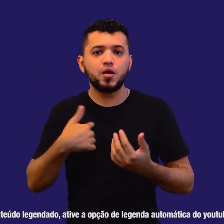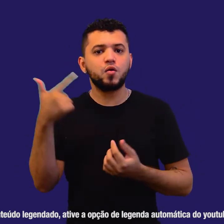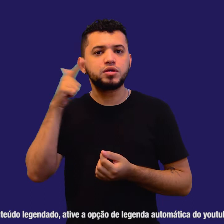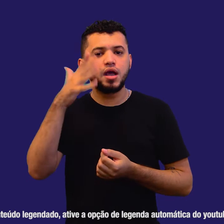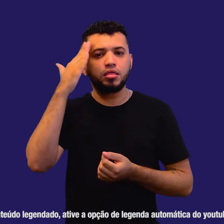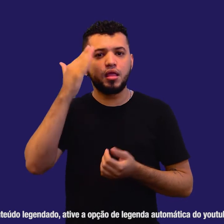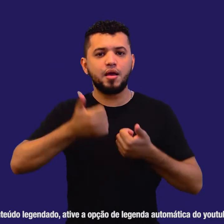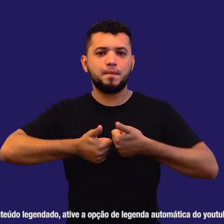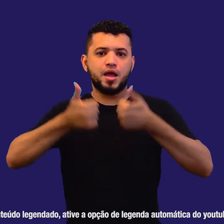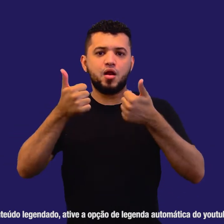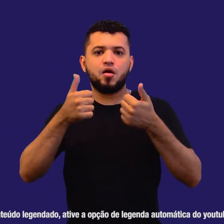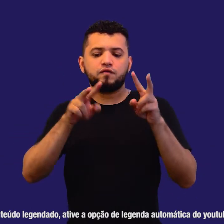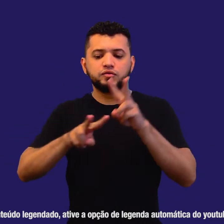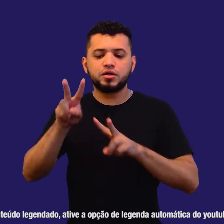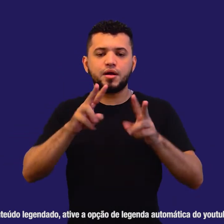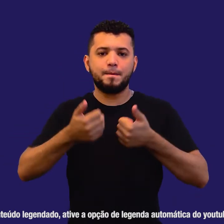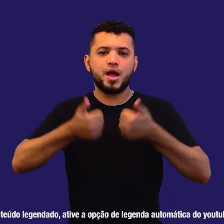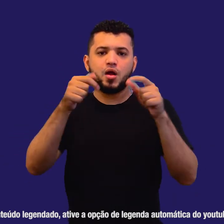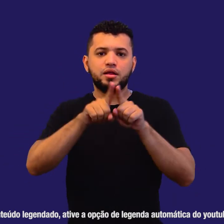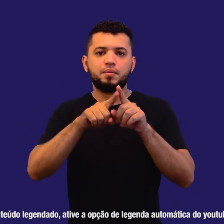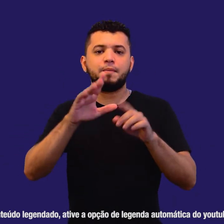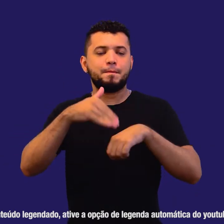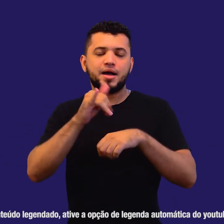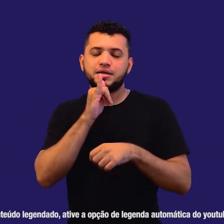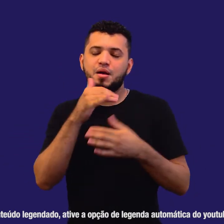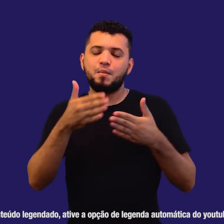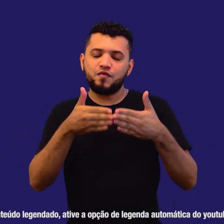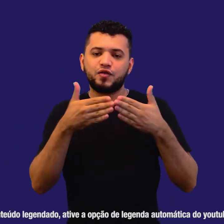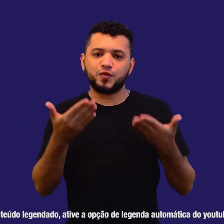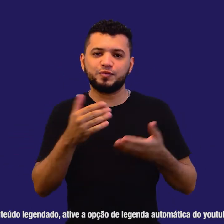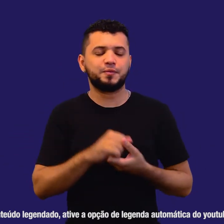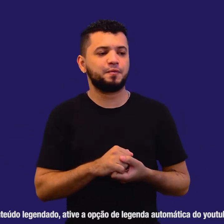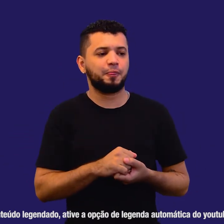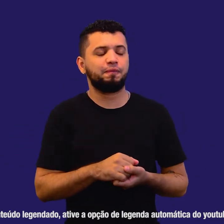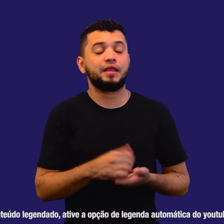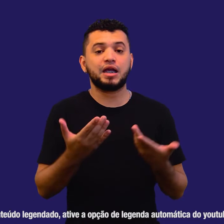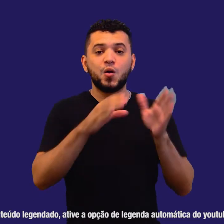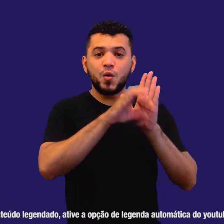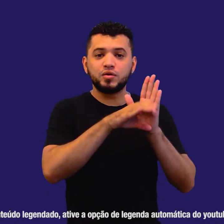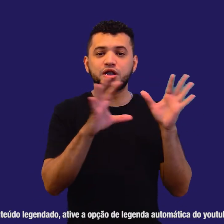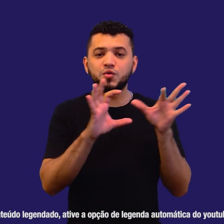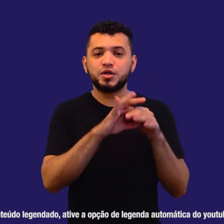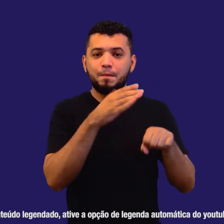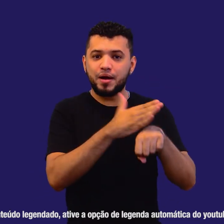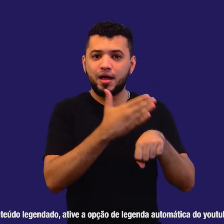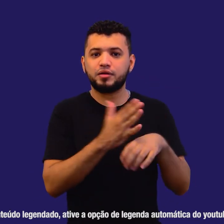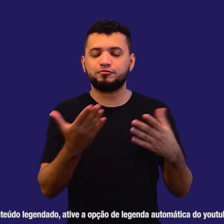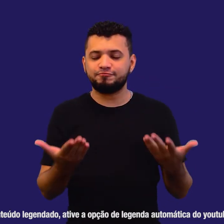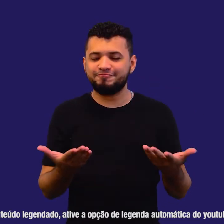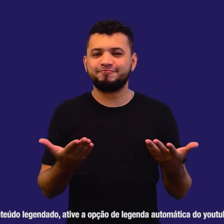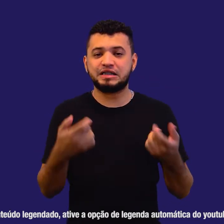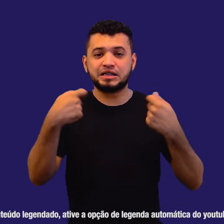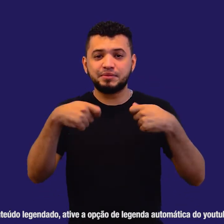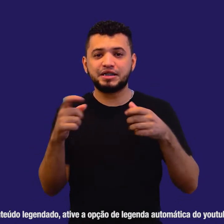fazer uma análise melhor. Então, quanto mais a gente conseguir exemplificar, melhor, por favor. Conceito com prática é isso, né? O